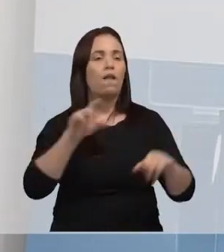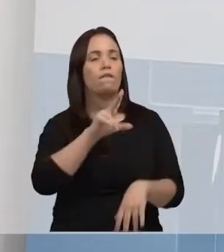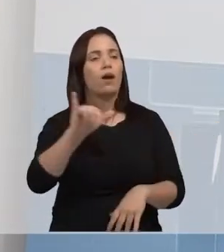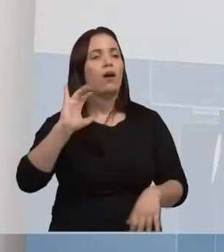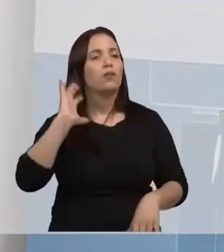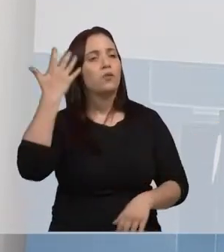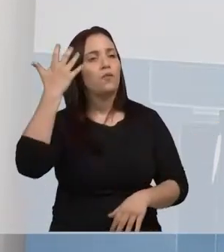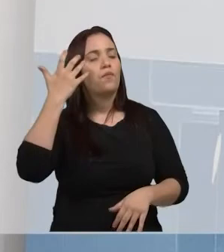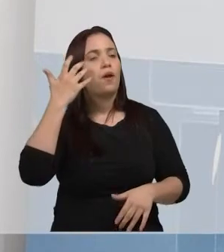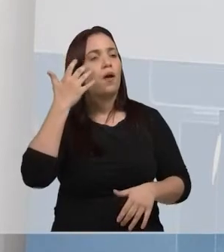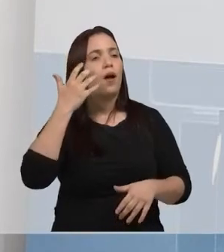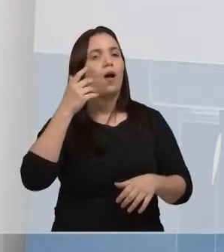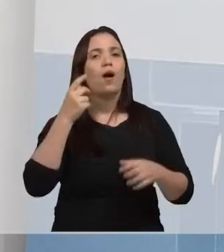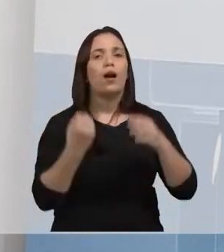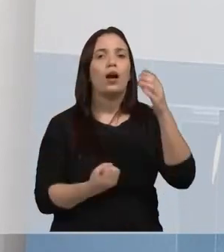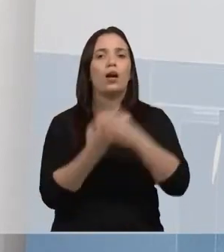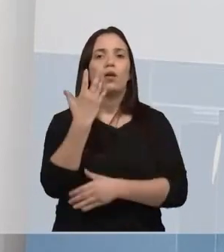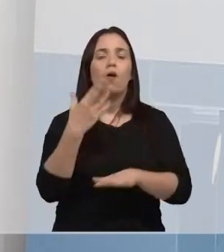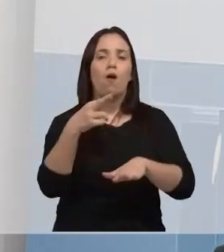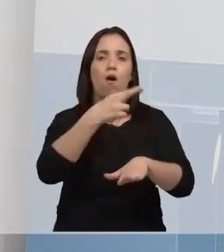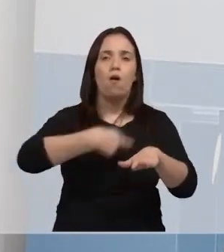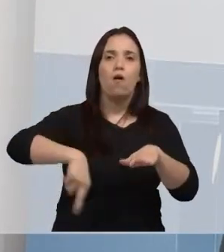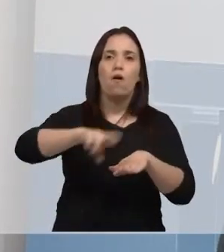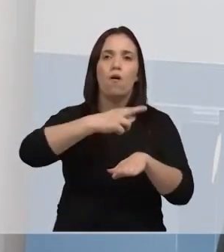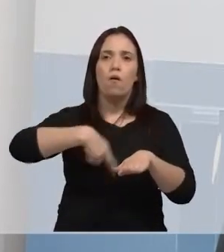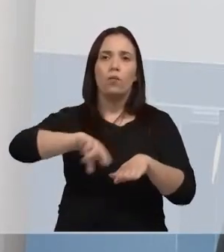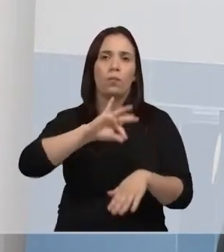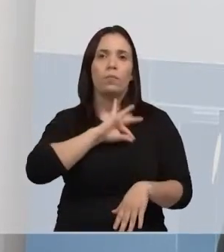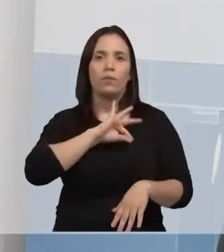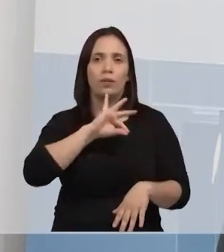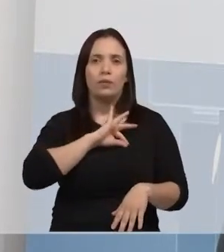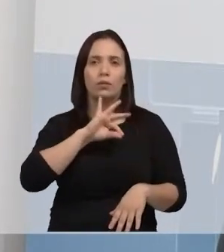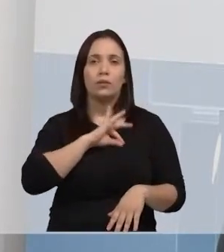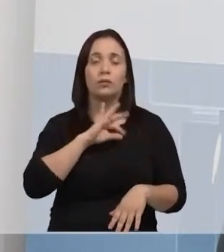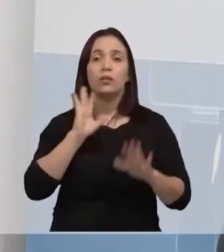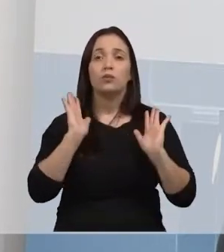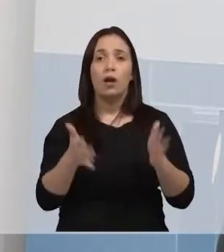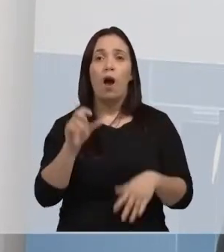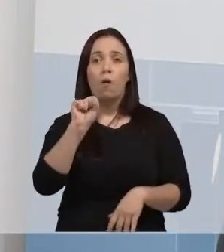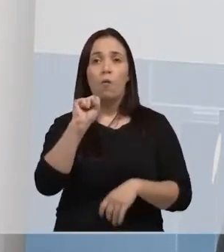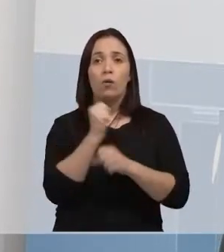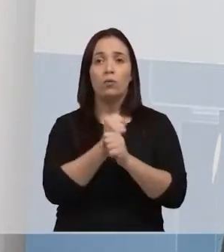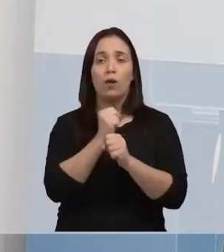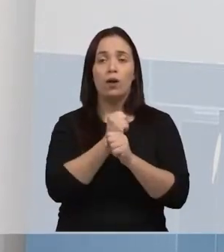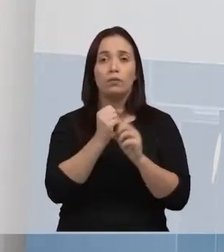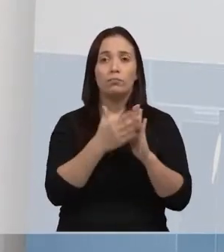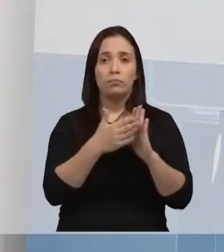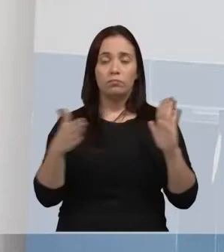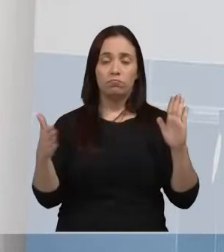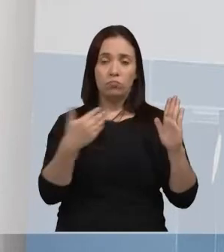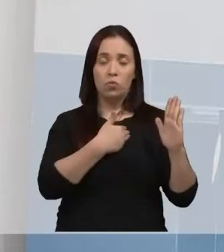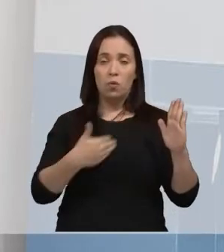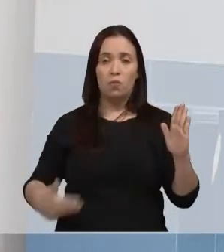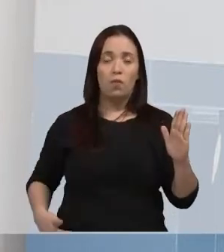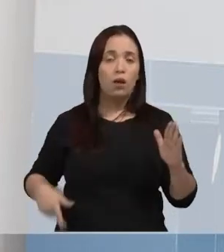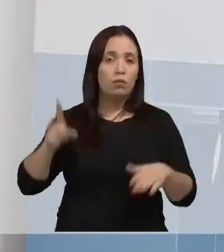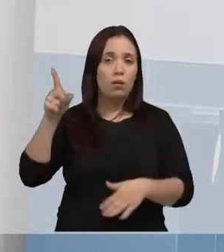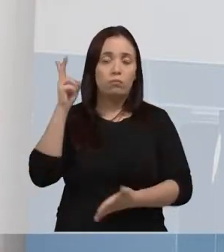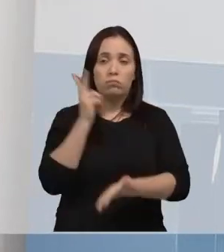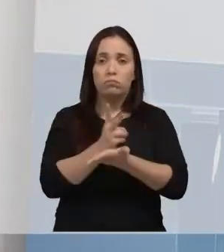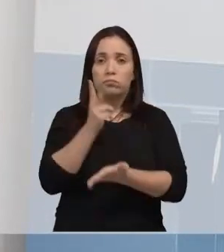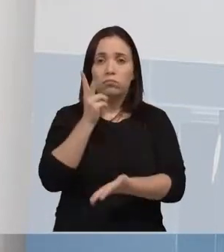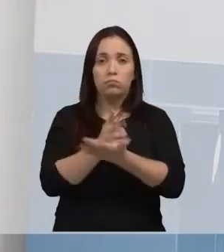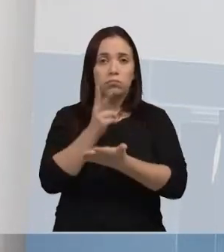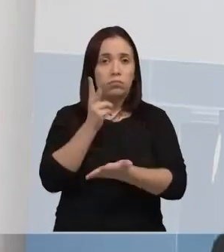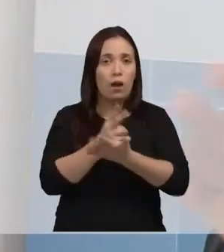Então, o fato é que não está na vontade do governador. O discurso e a prática são diferentes. Não está na vontade do governador. Não, o discurso e a prática